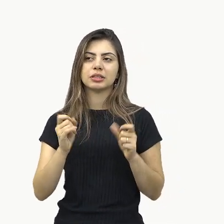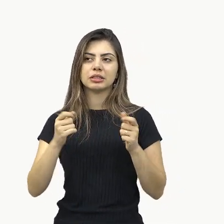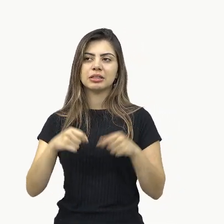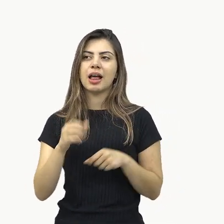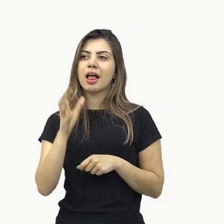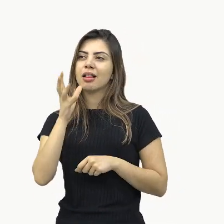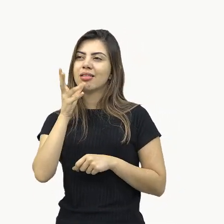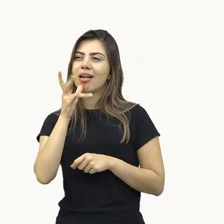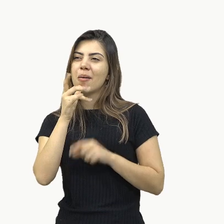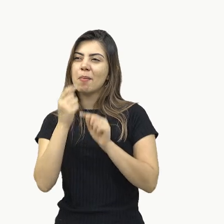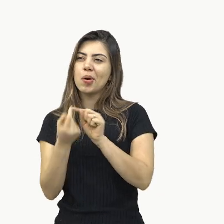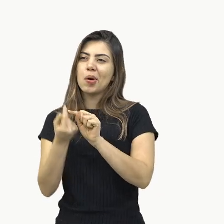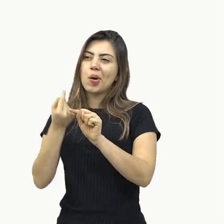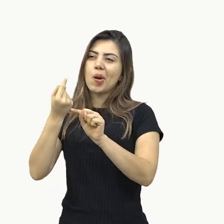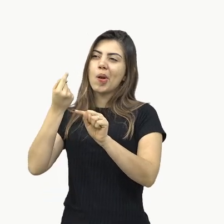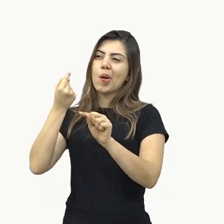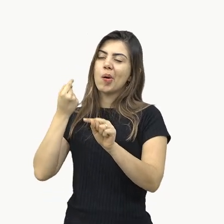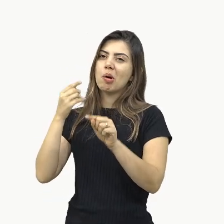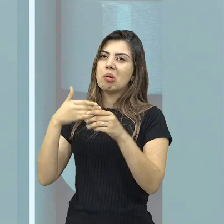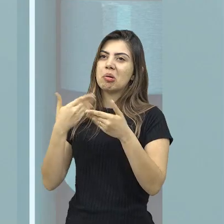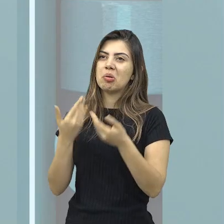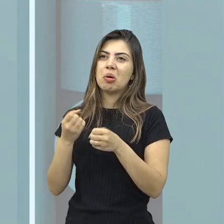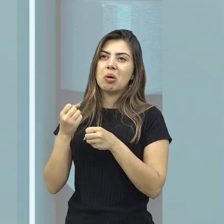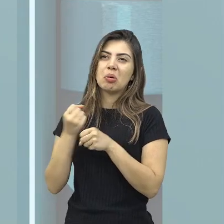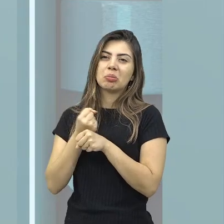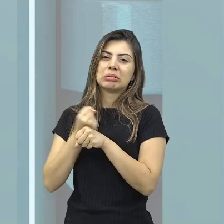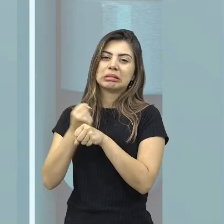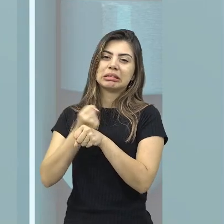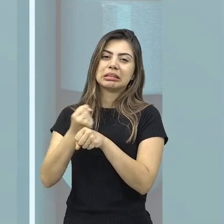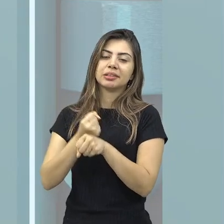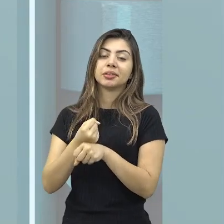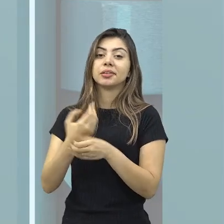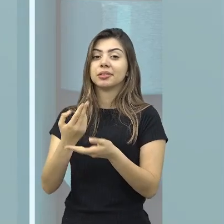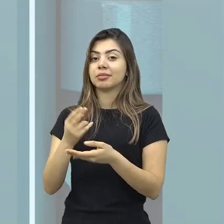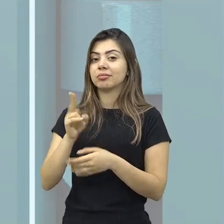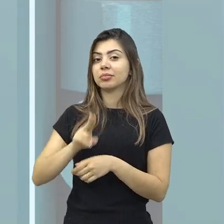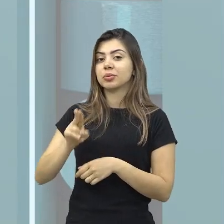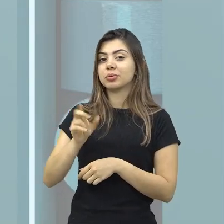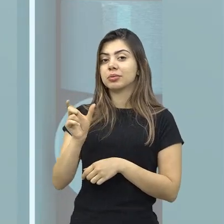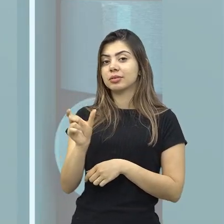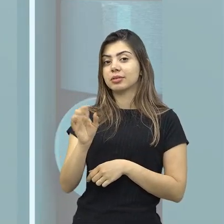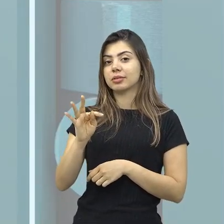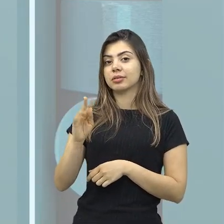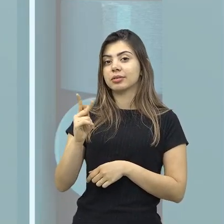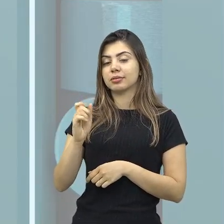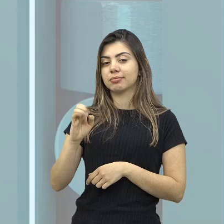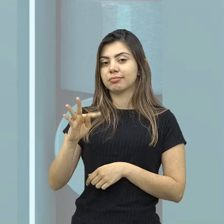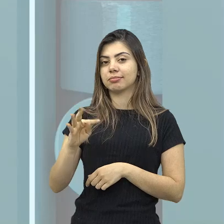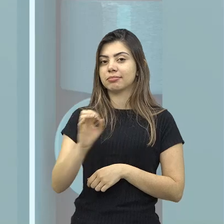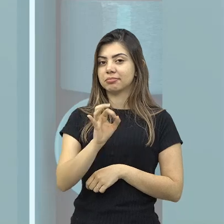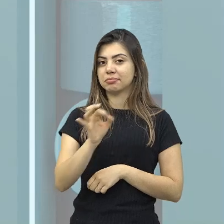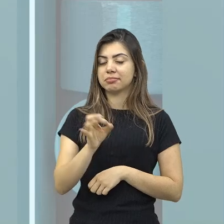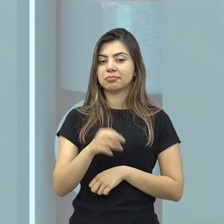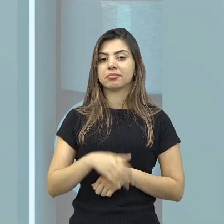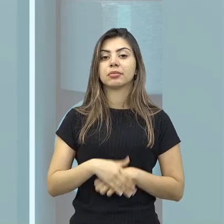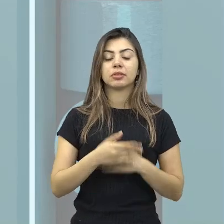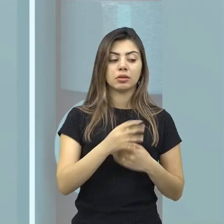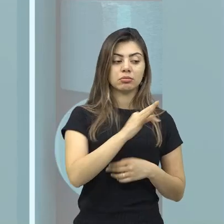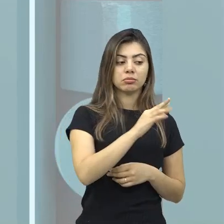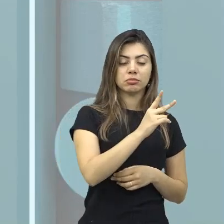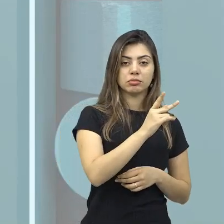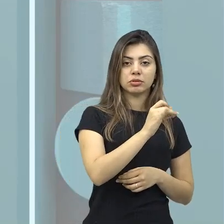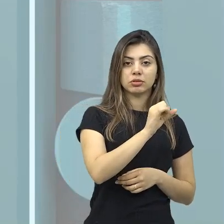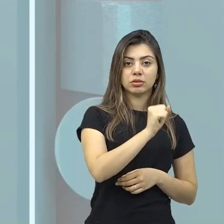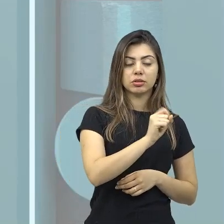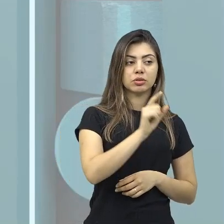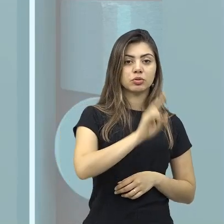que essa manhã, né, um tempo mais distante, alguns anos atrás, eu deveria utilizar, então, o that, ok? This eu utilizo tanto para